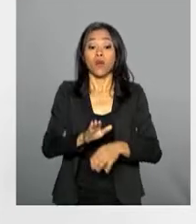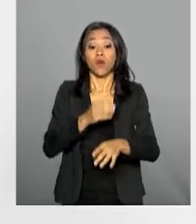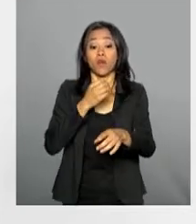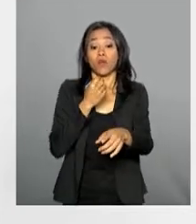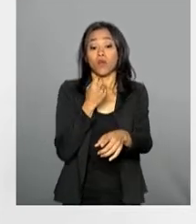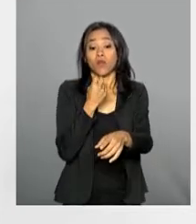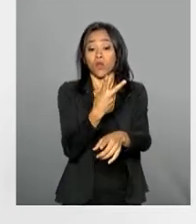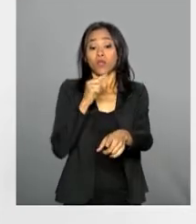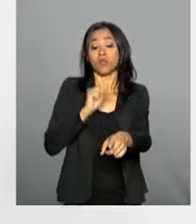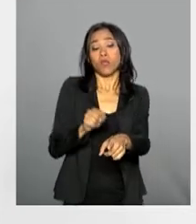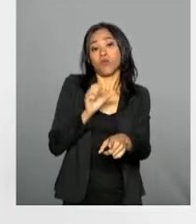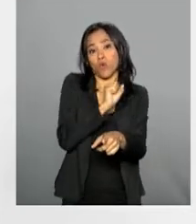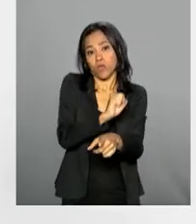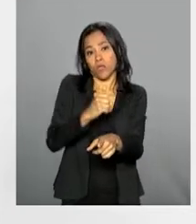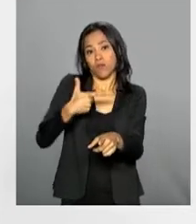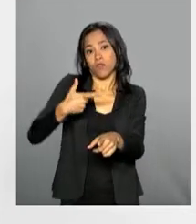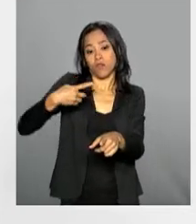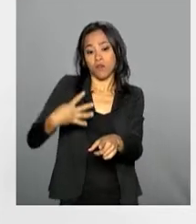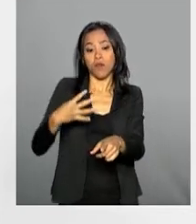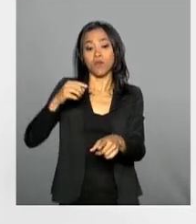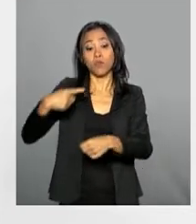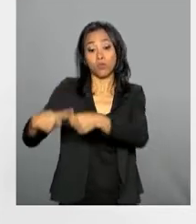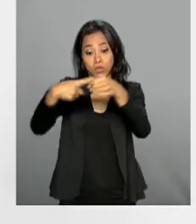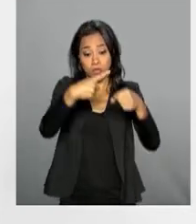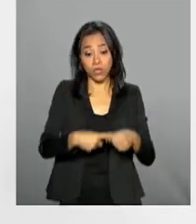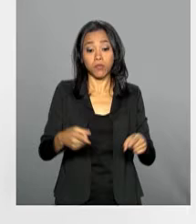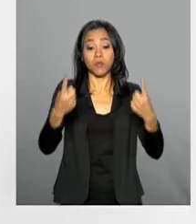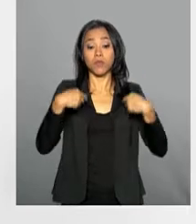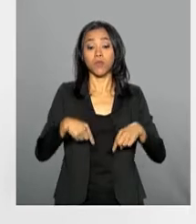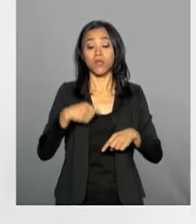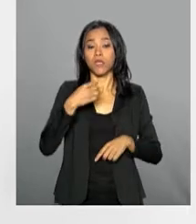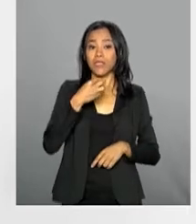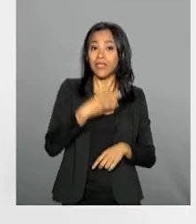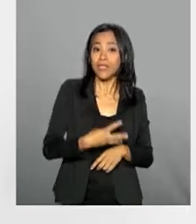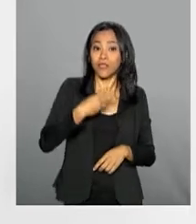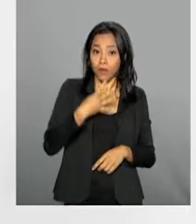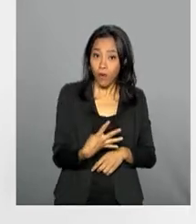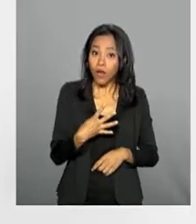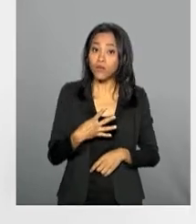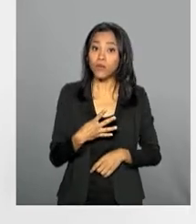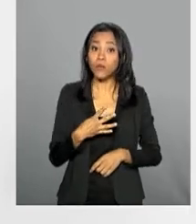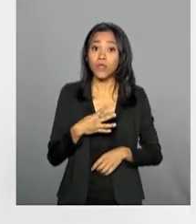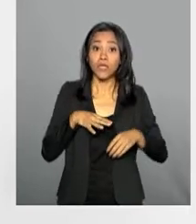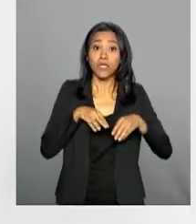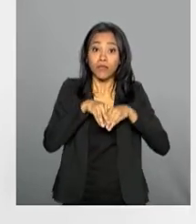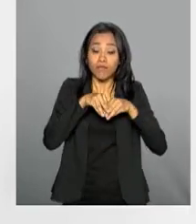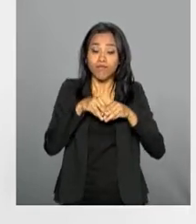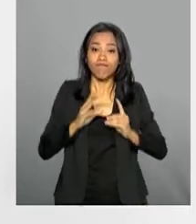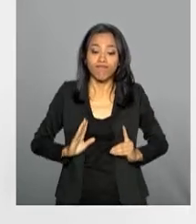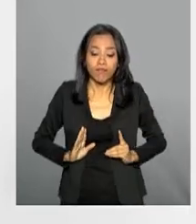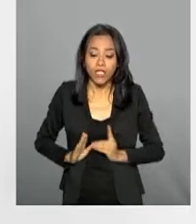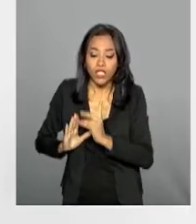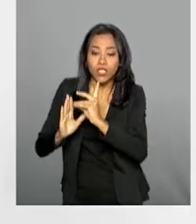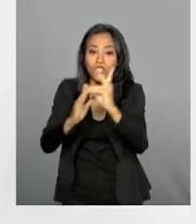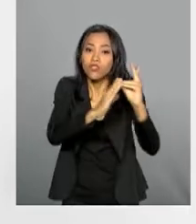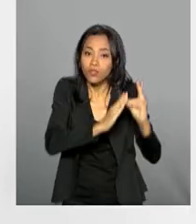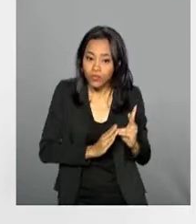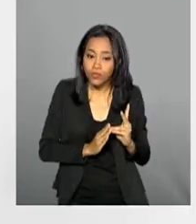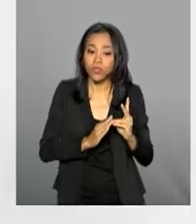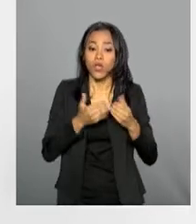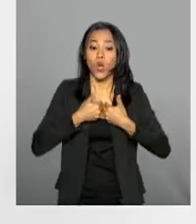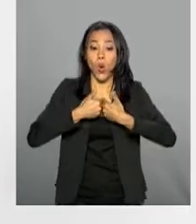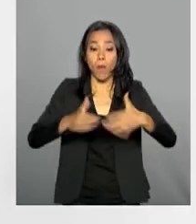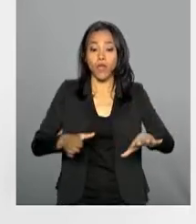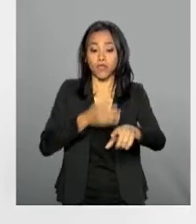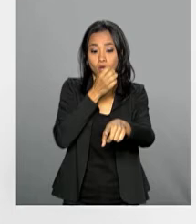de todos os estados e de 34 distritos indígenas as inscrições começam a partir das 8